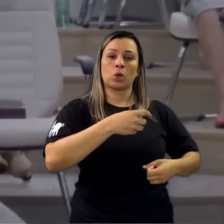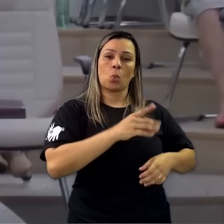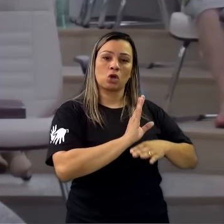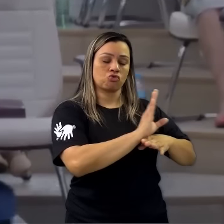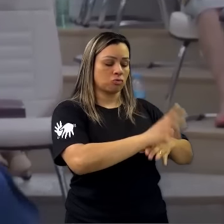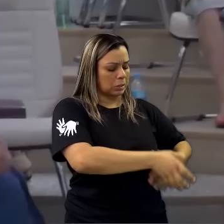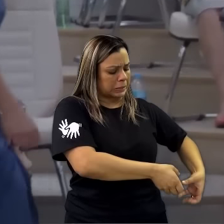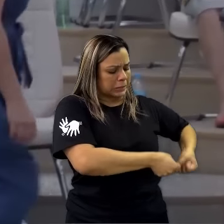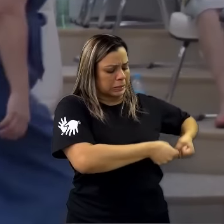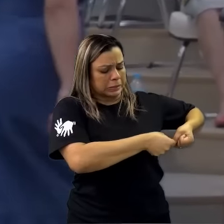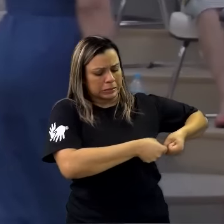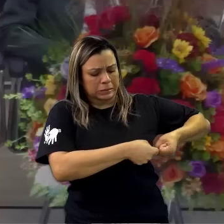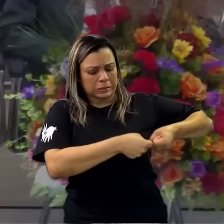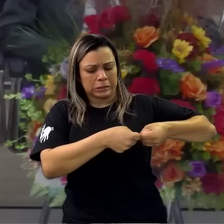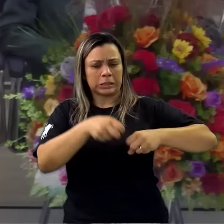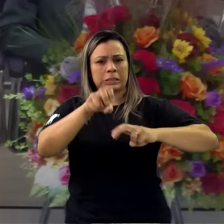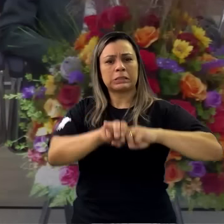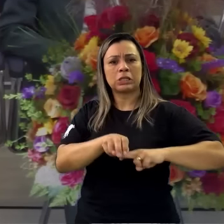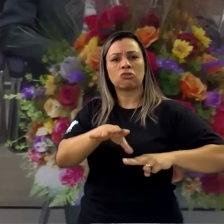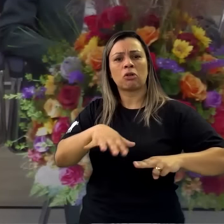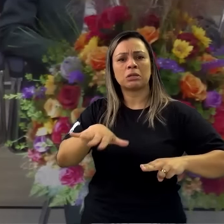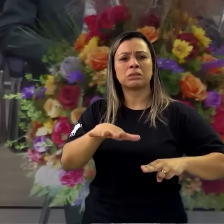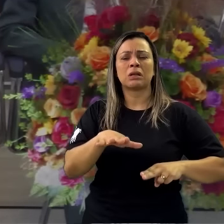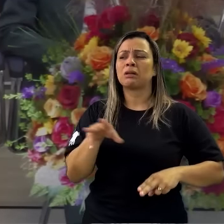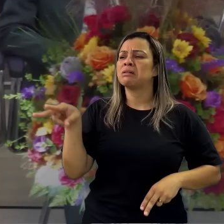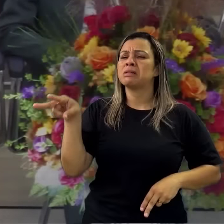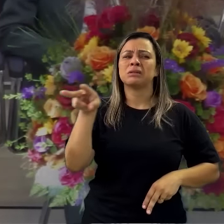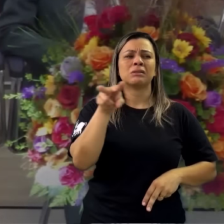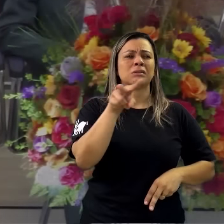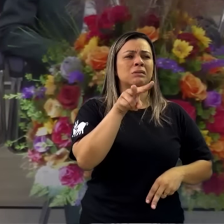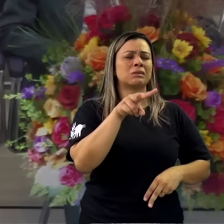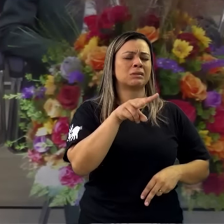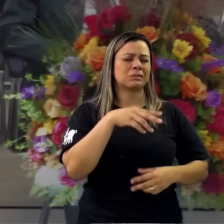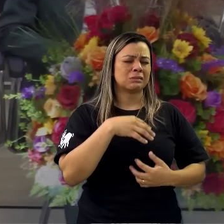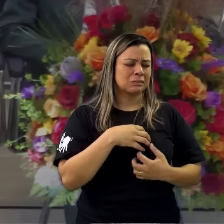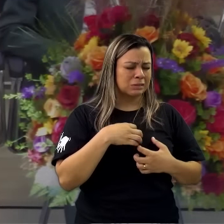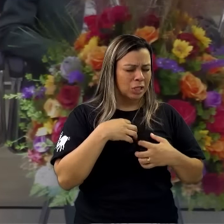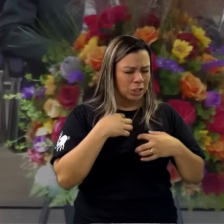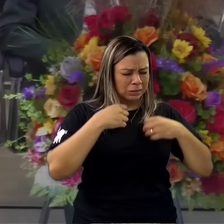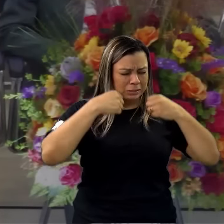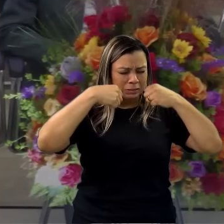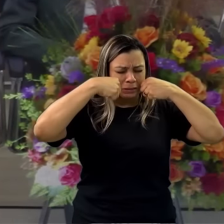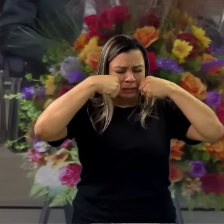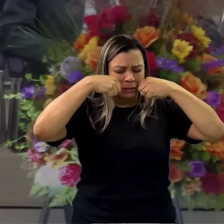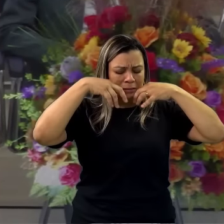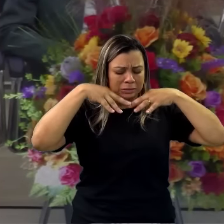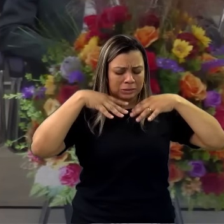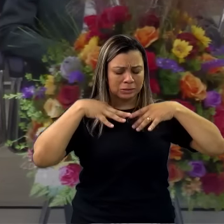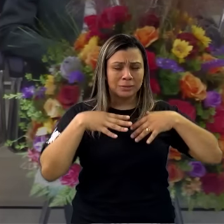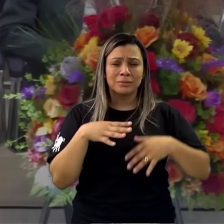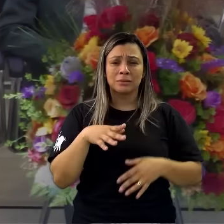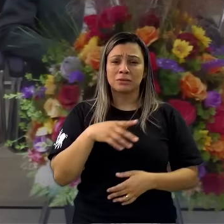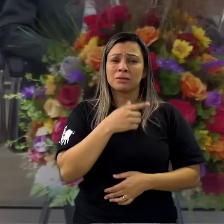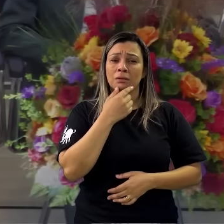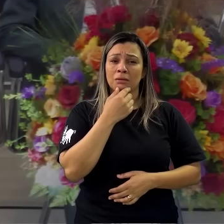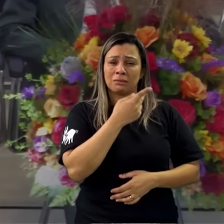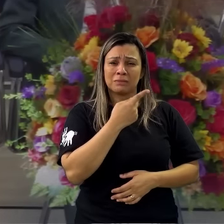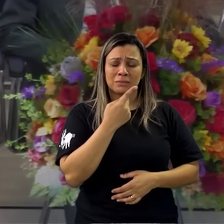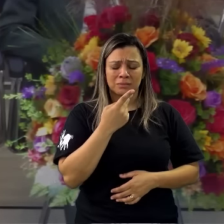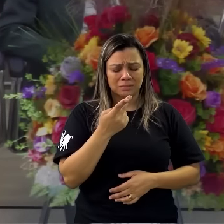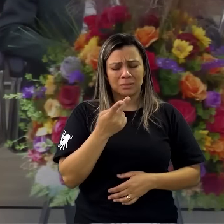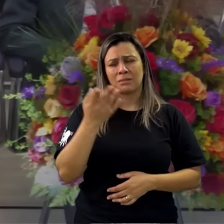ele chorou olha o que ele disse Irmãos Segura o glória se for para soltar solta com vontade ele disse assim ô